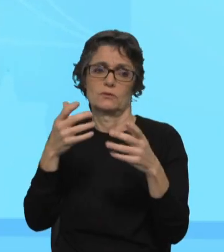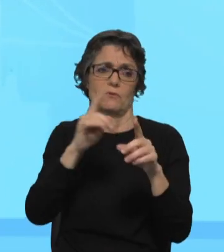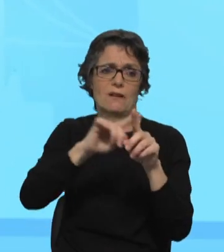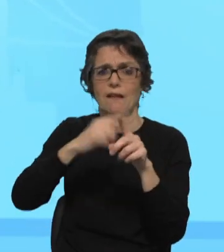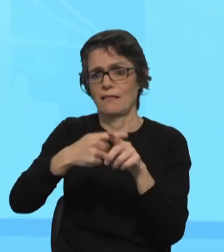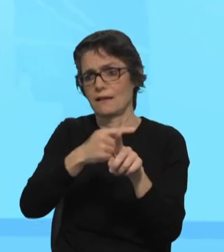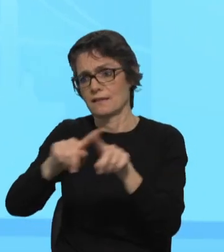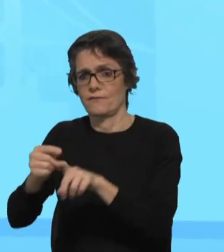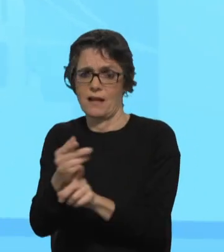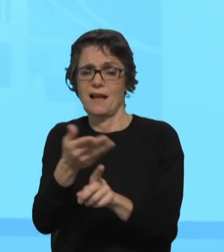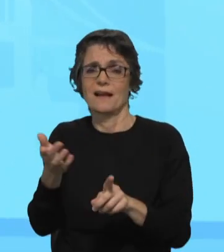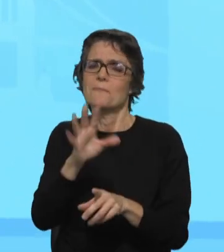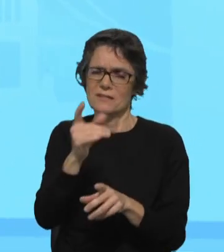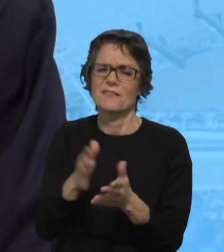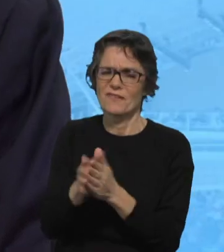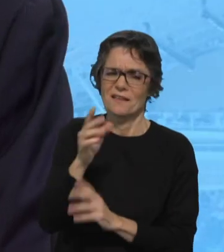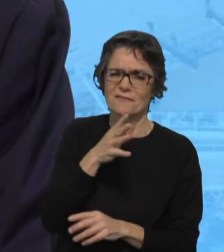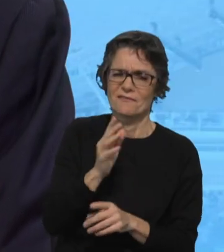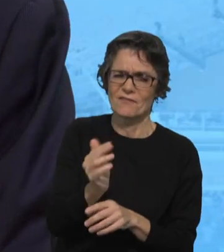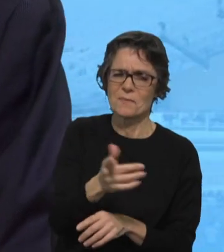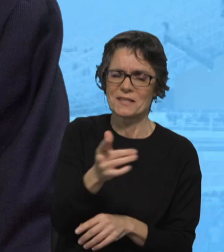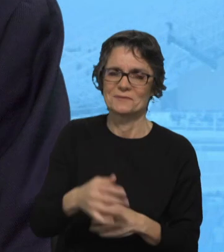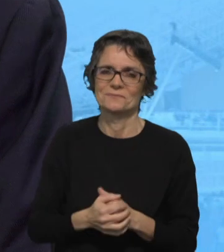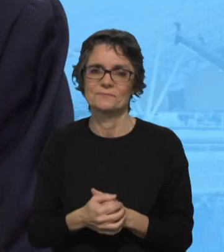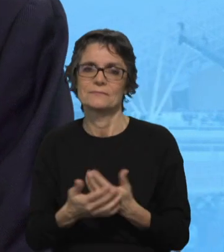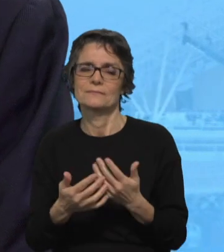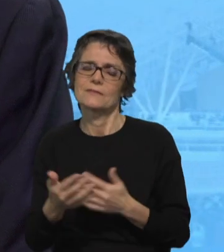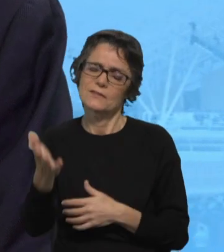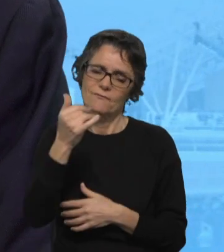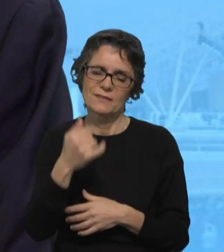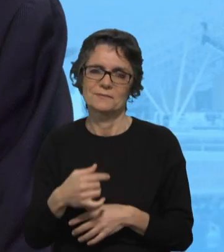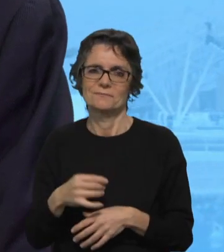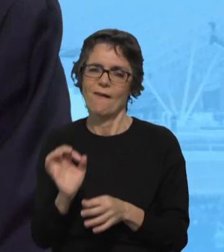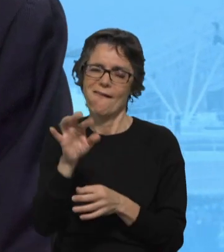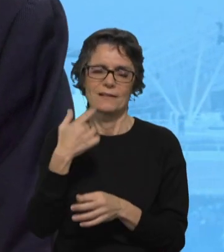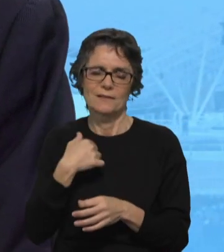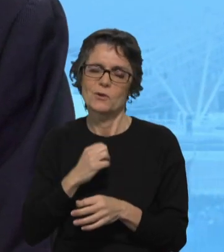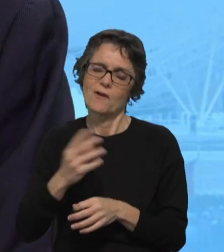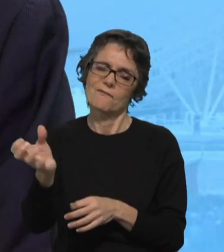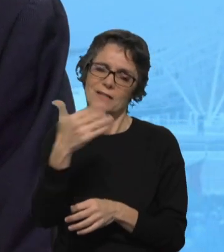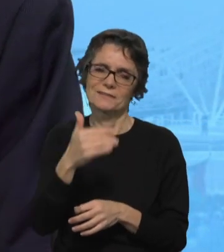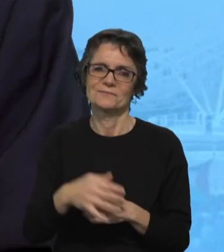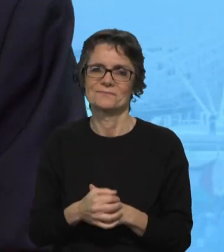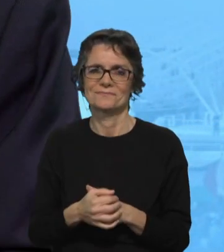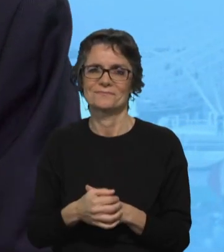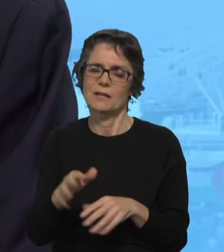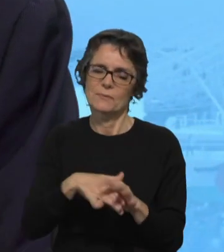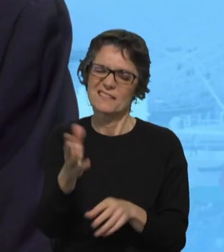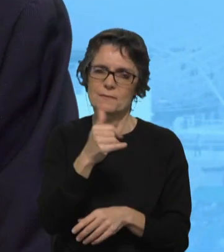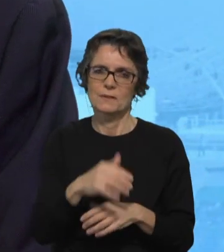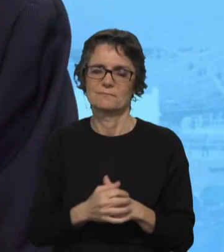diversificados. Mas a mensagem ficará. Mas eu direi, vem ver. Vinde e vede. E, como